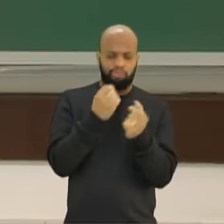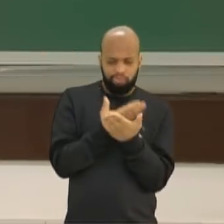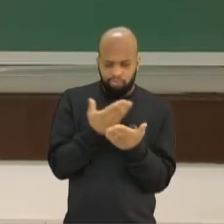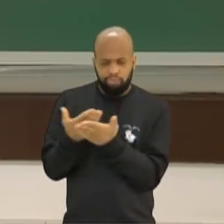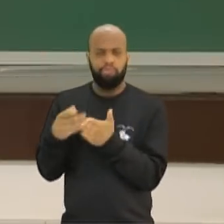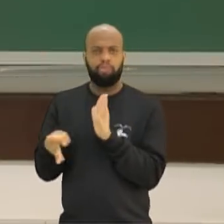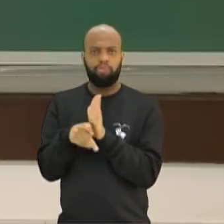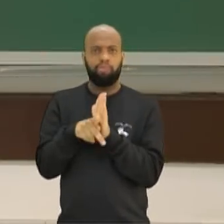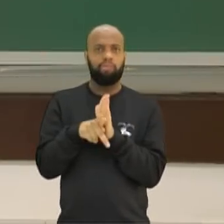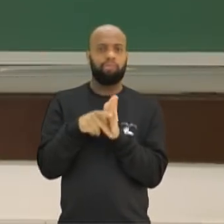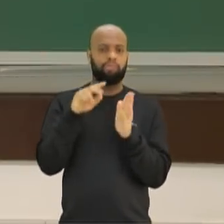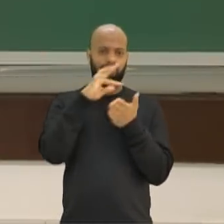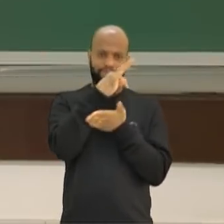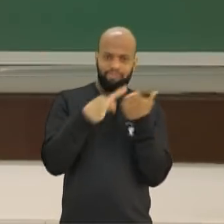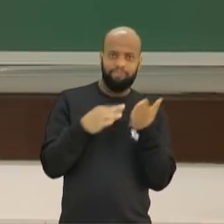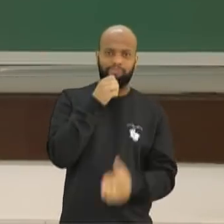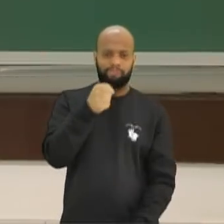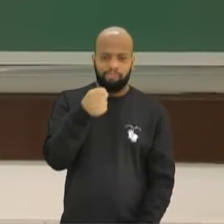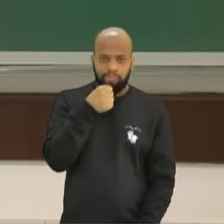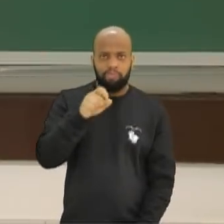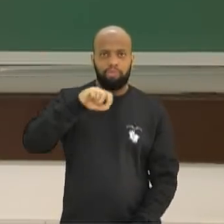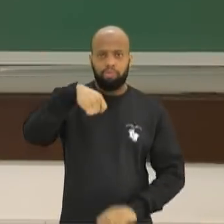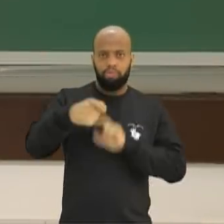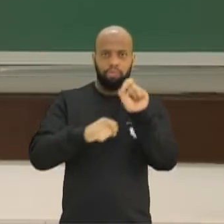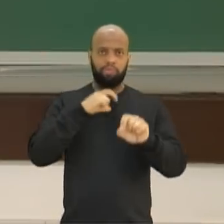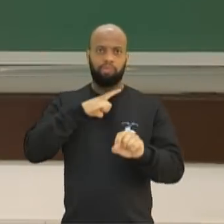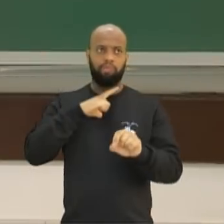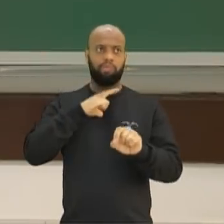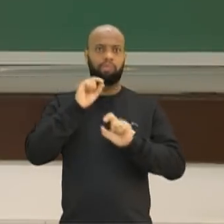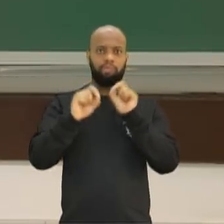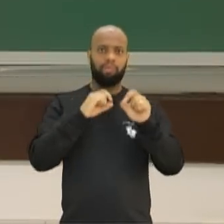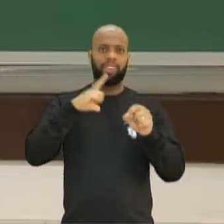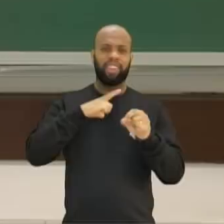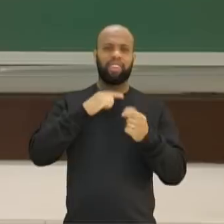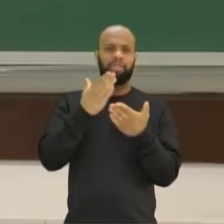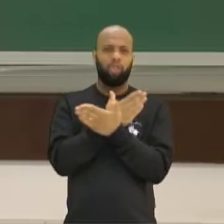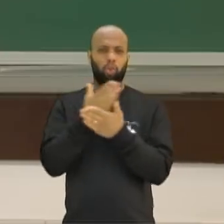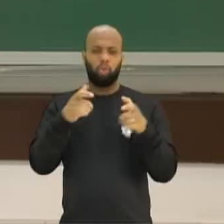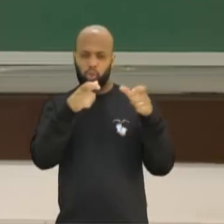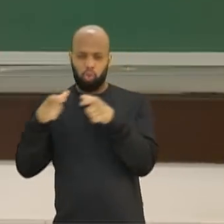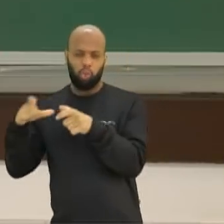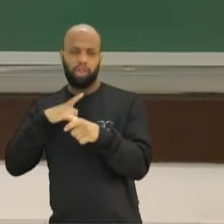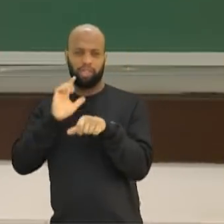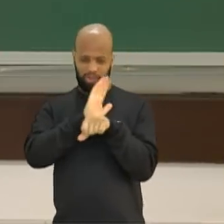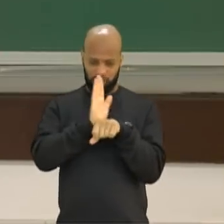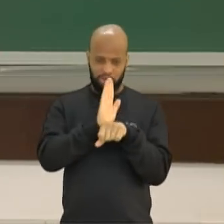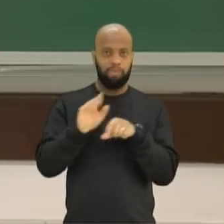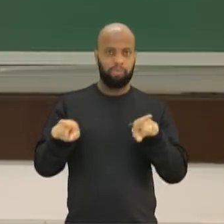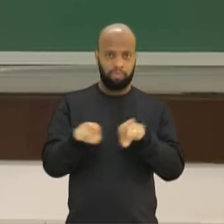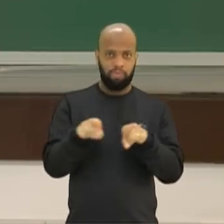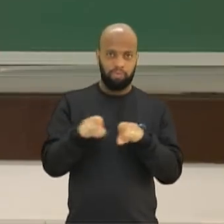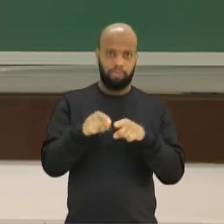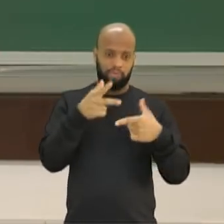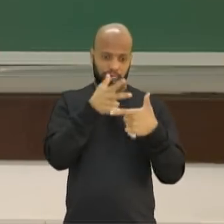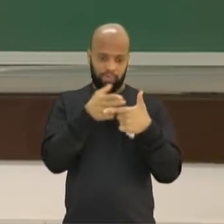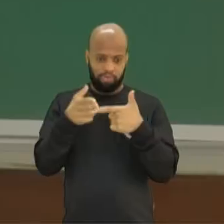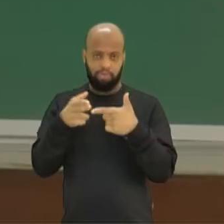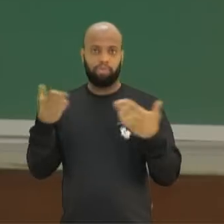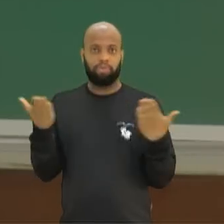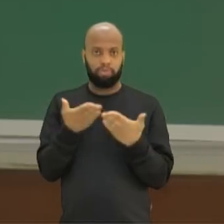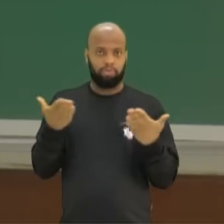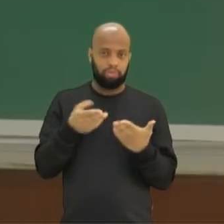de uma reportagem que falava sobre as plataformas que passam séries e filmes? Hoje a gente vai continuar a fazer a leitura